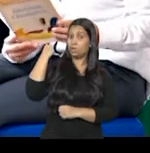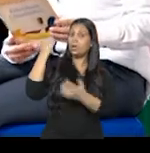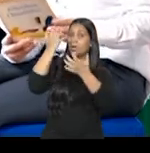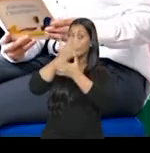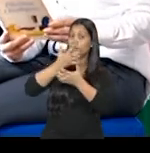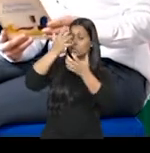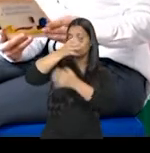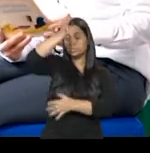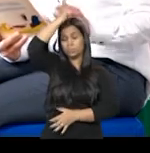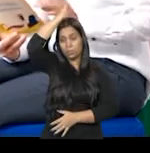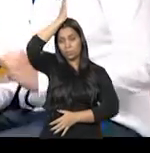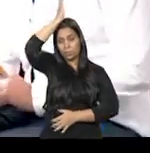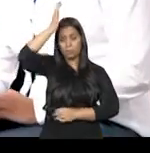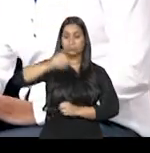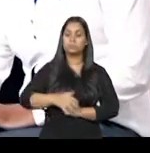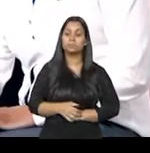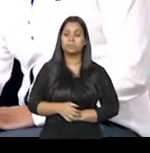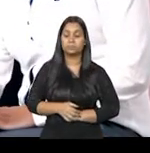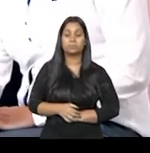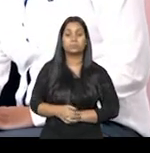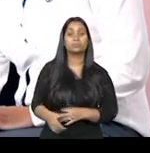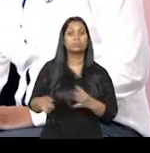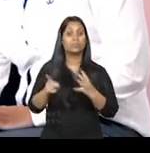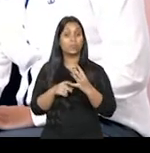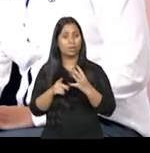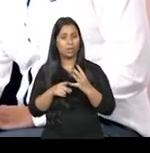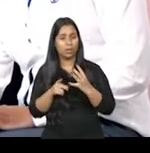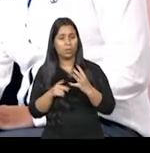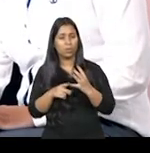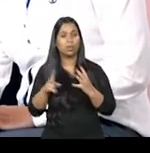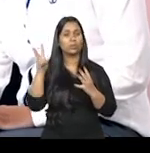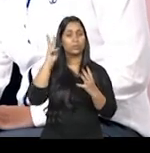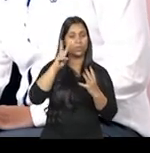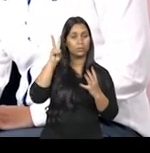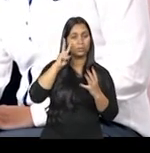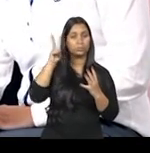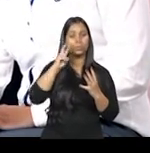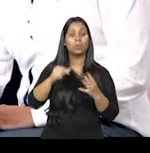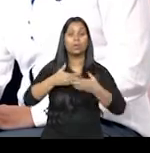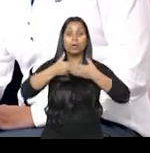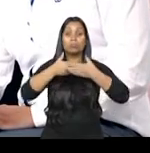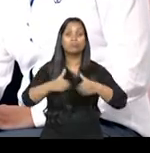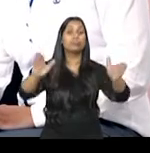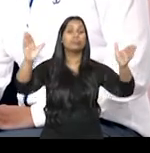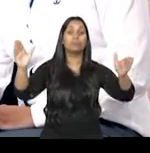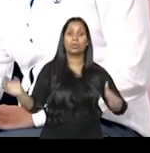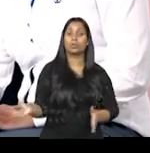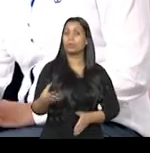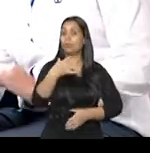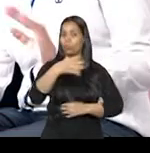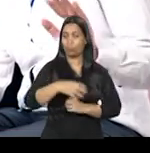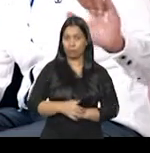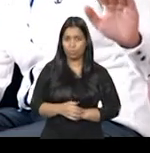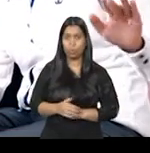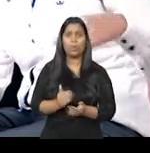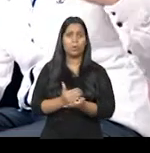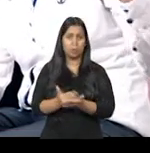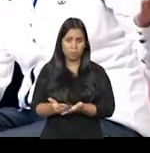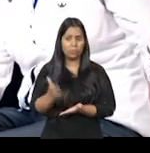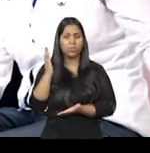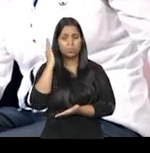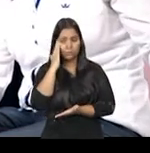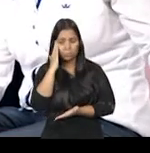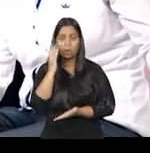o galo. A quarta narrativa inaugura nova era no lar. Começa, como se